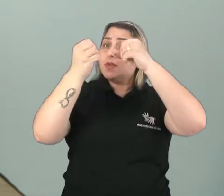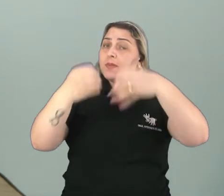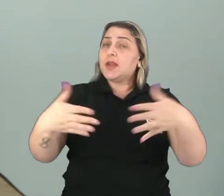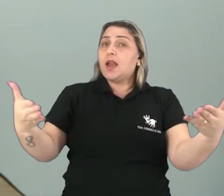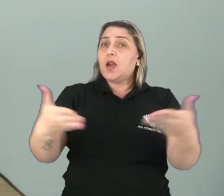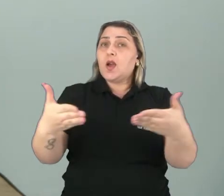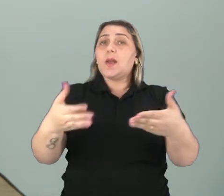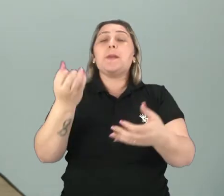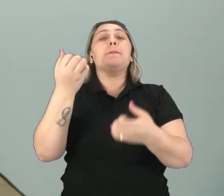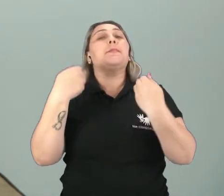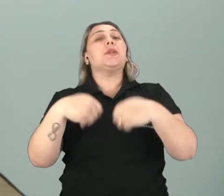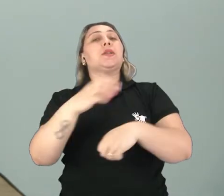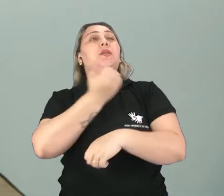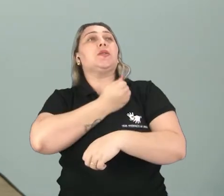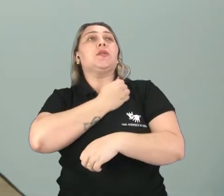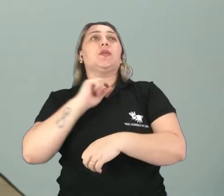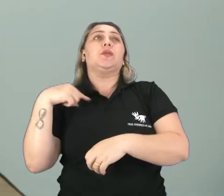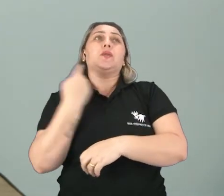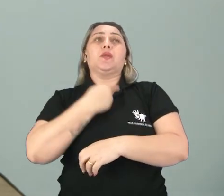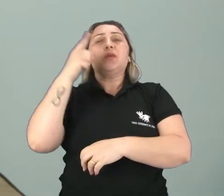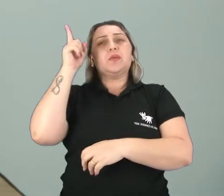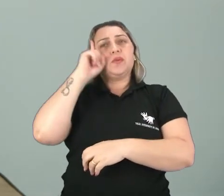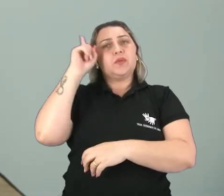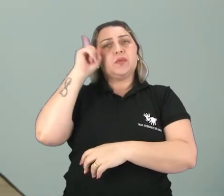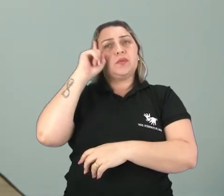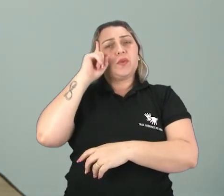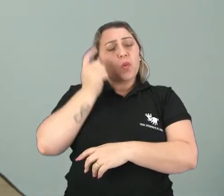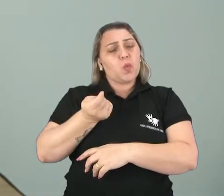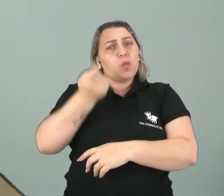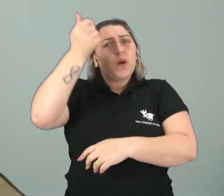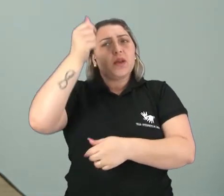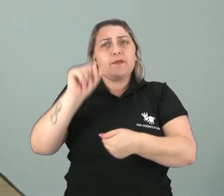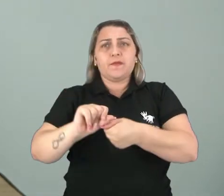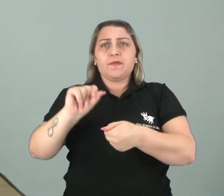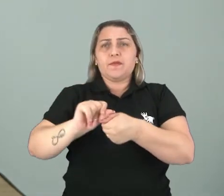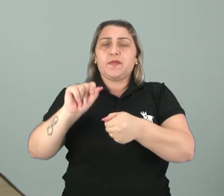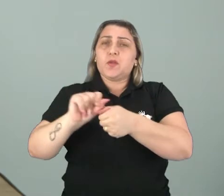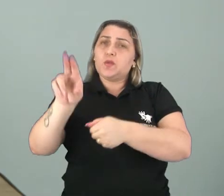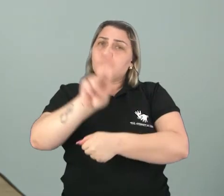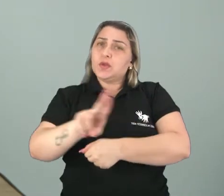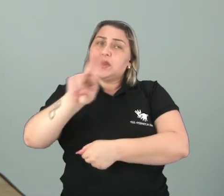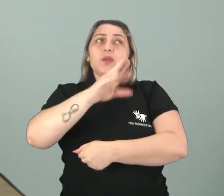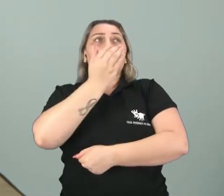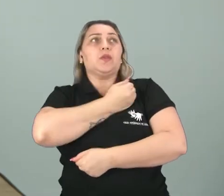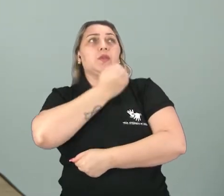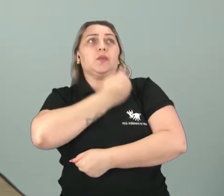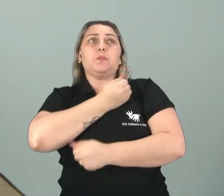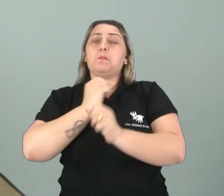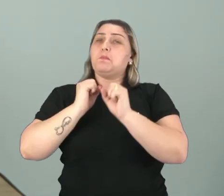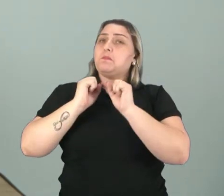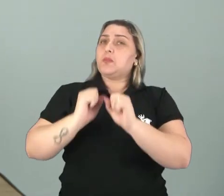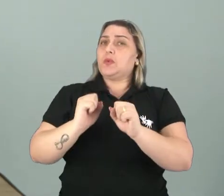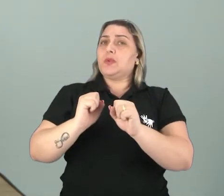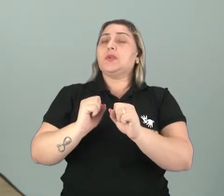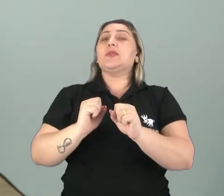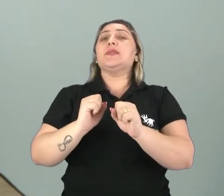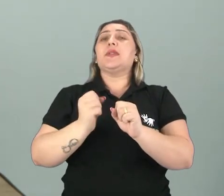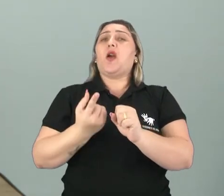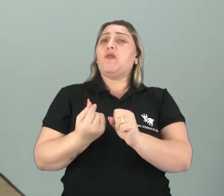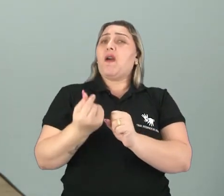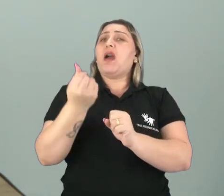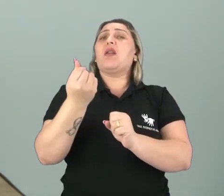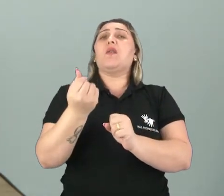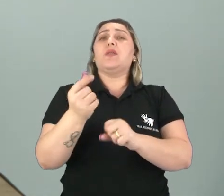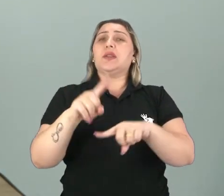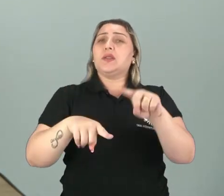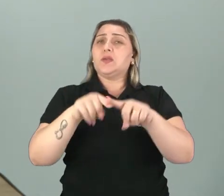precisamos dos números no nosso dia a dia, para quase tudo que fazemos. Nós utilizamos os números para poder dar preço às